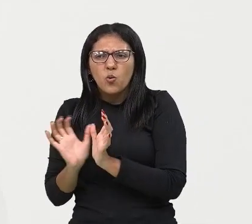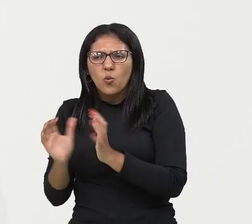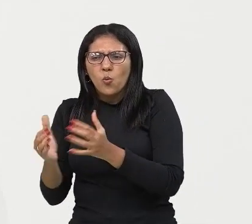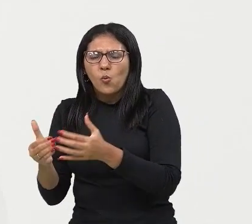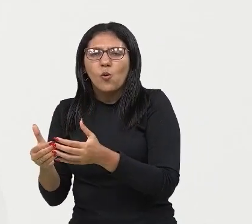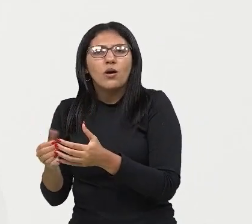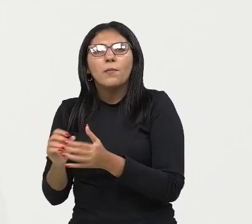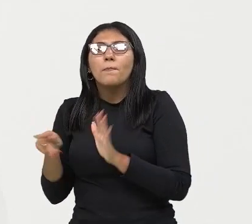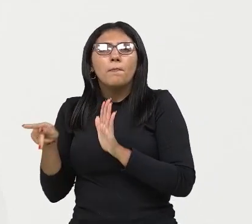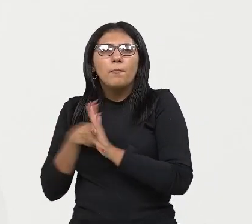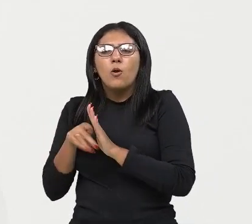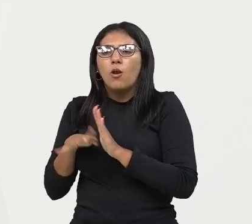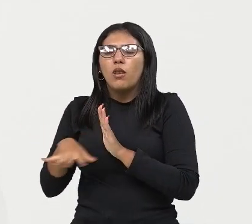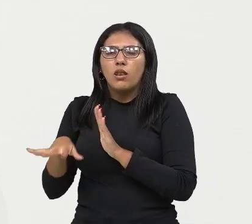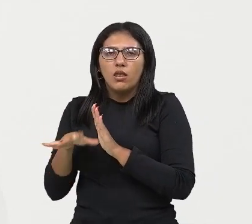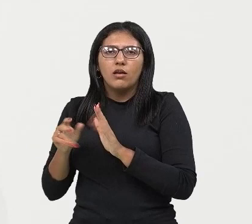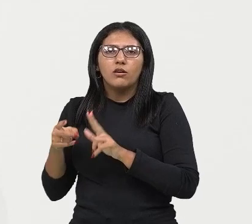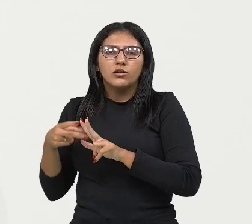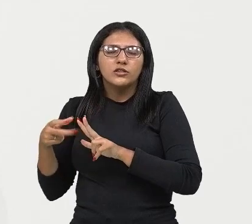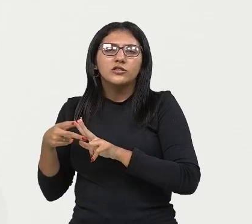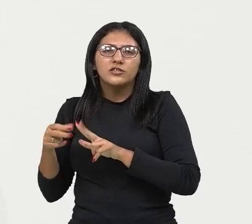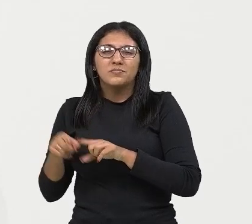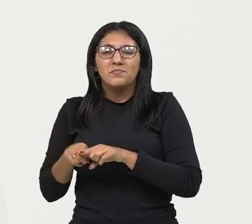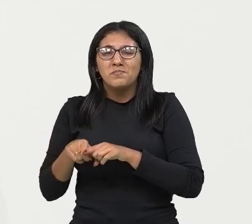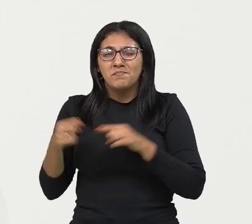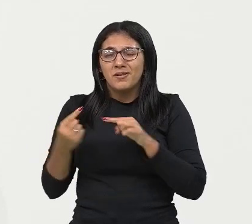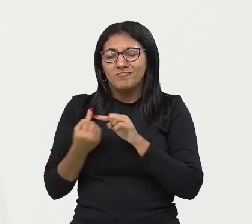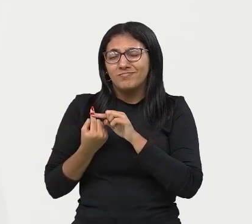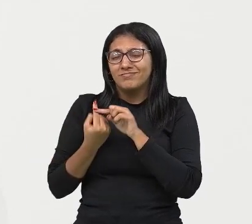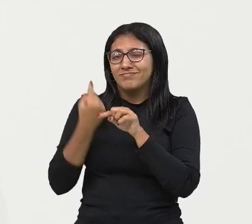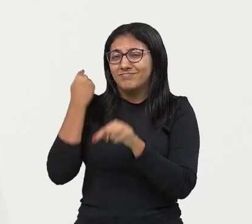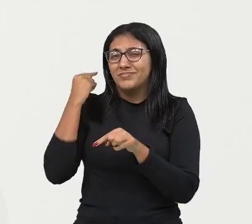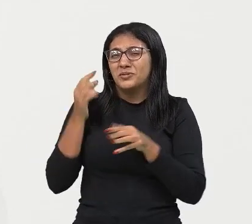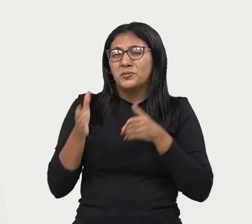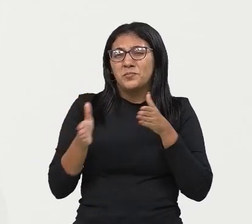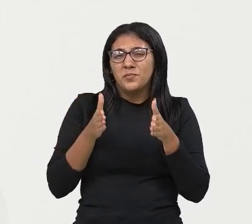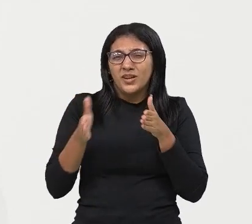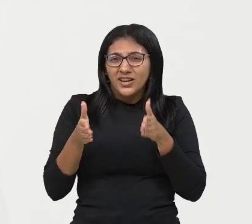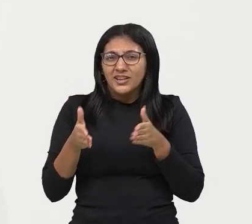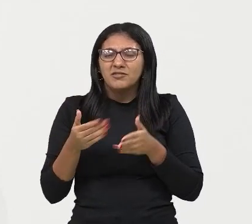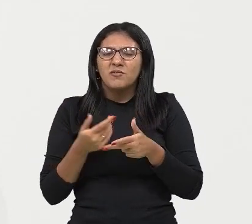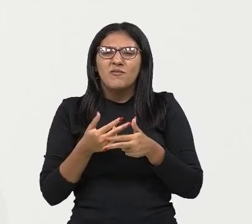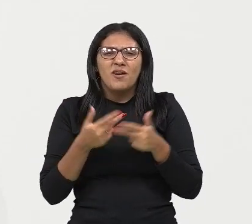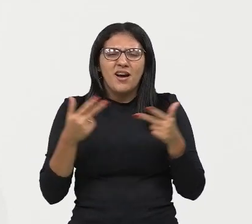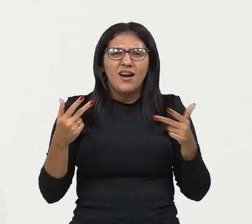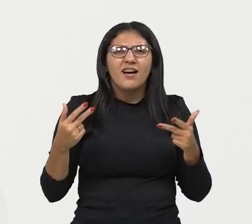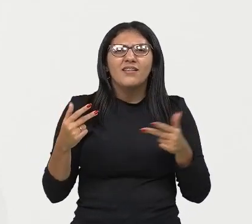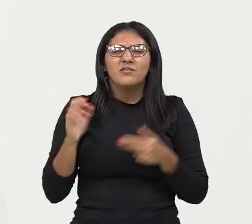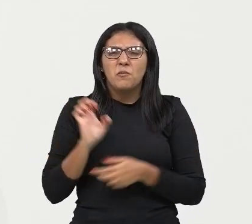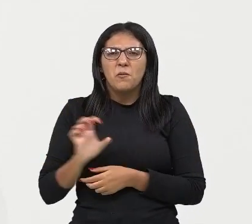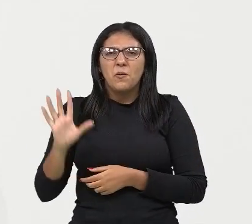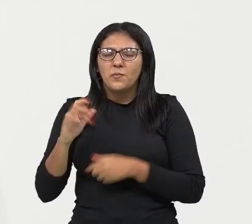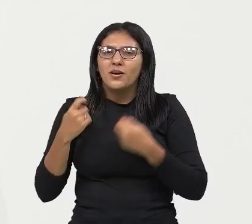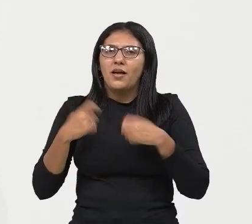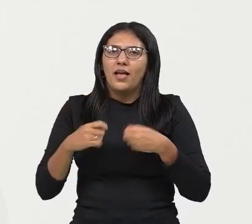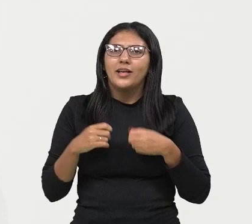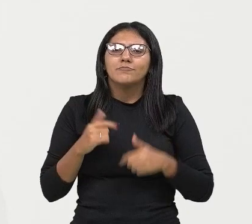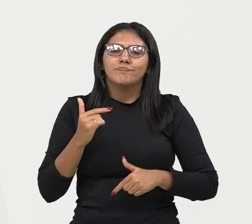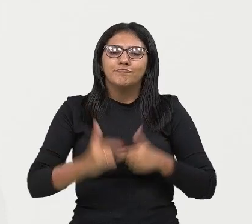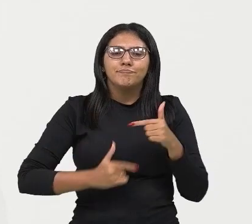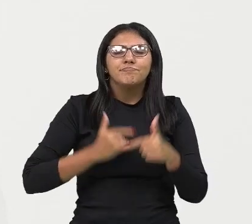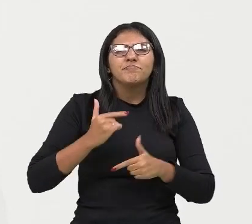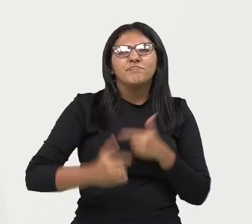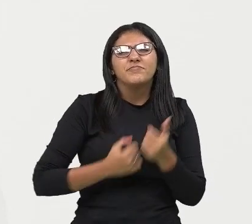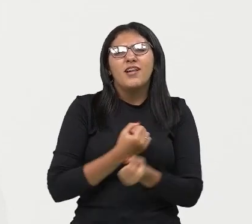E naquele período, imaginem, né, com tudo que estava ocorrendo, né, eles tinham que trabalhar ali para os